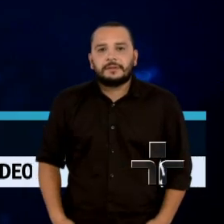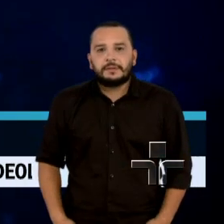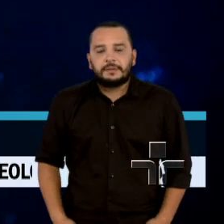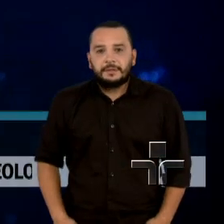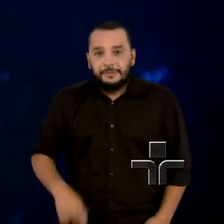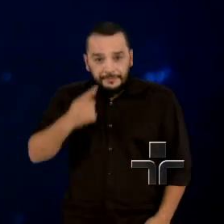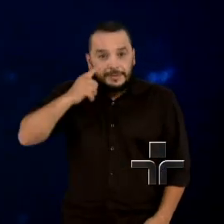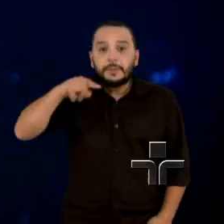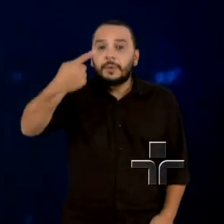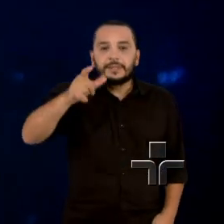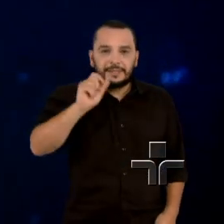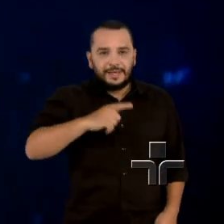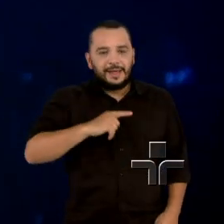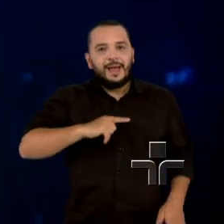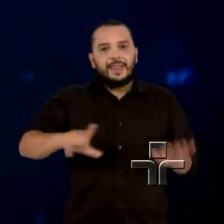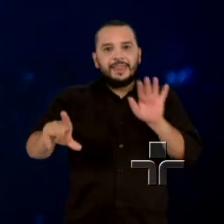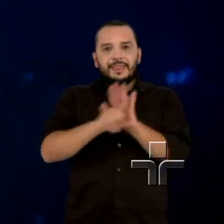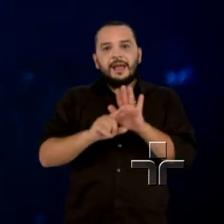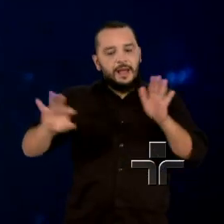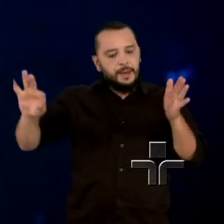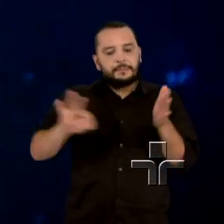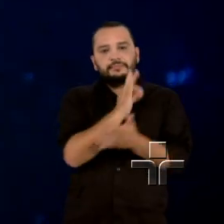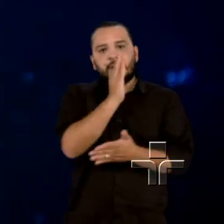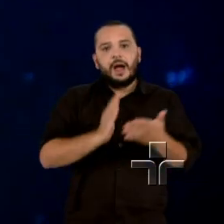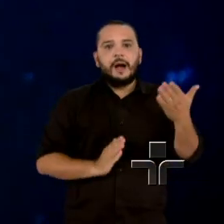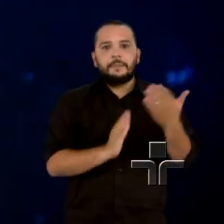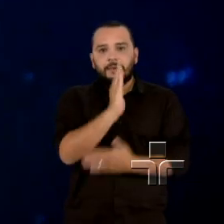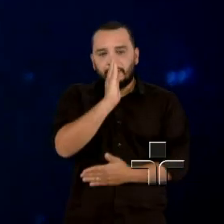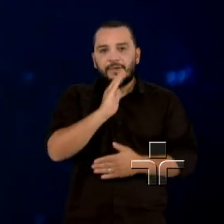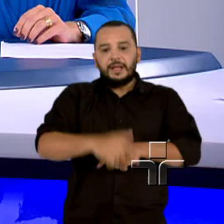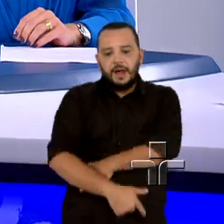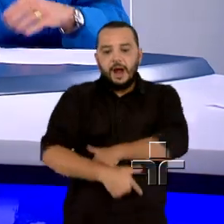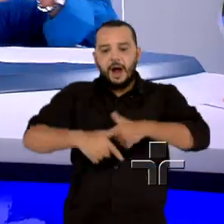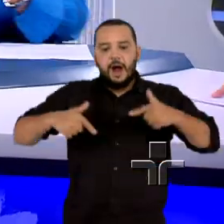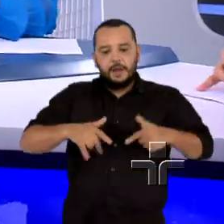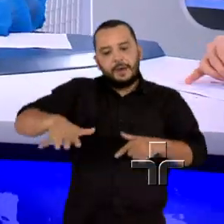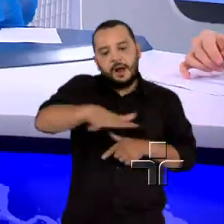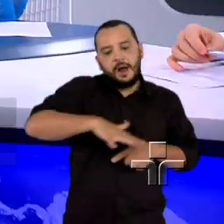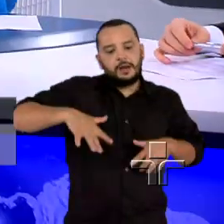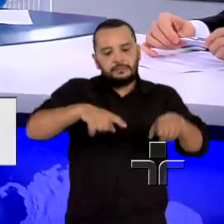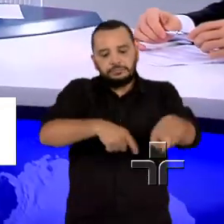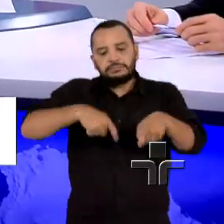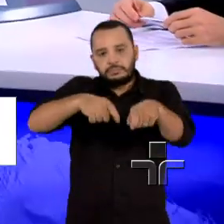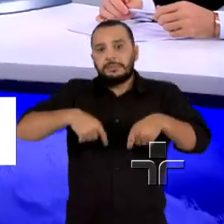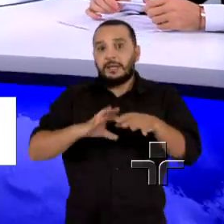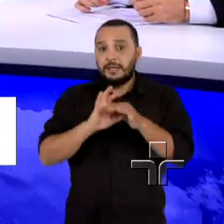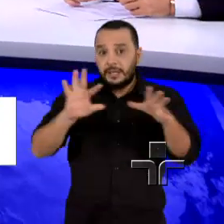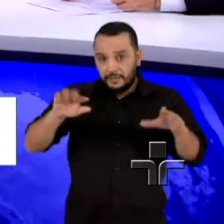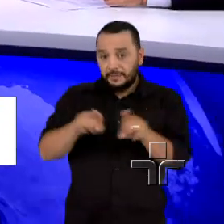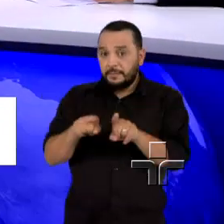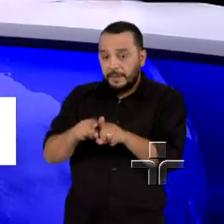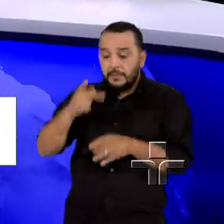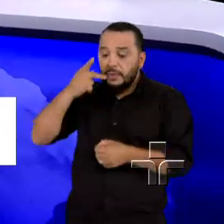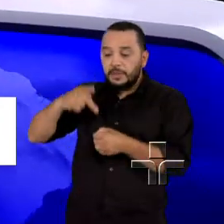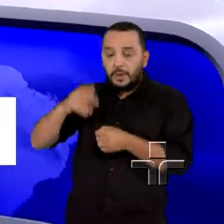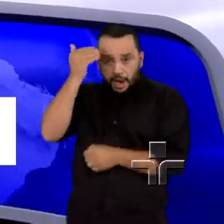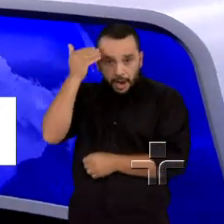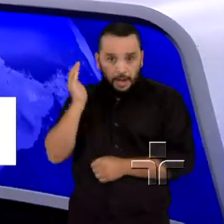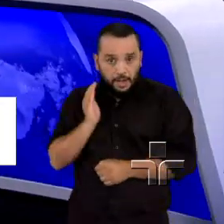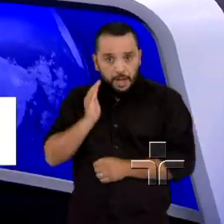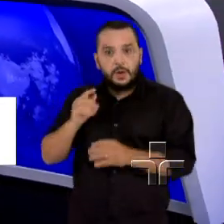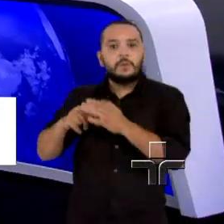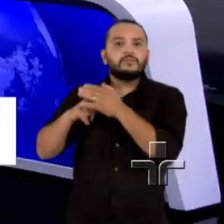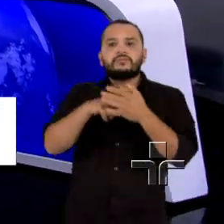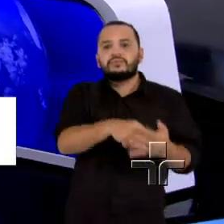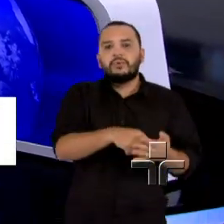E veja a seguir, sancionada a lei que amplia posse de arma no campo. E ainda, Procuradora-Geral Raquel Dodge